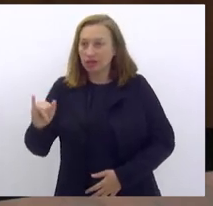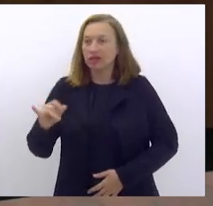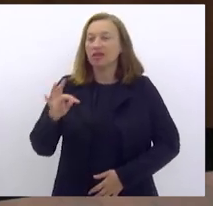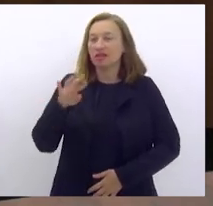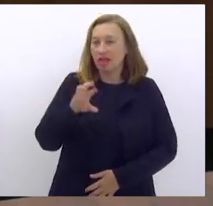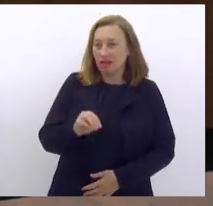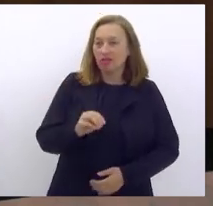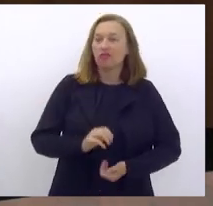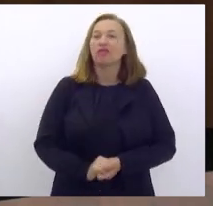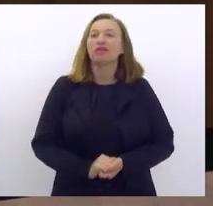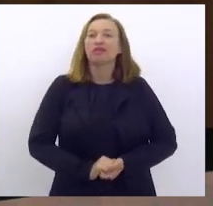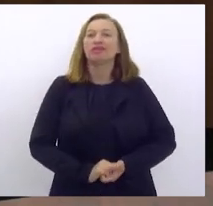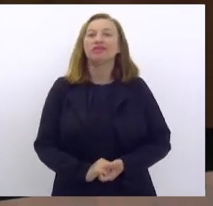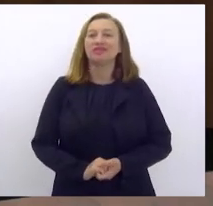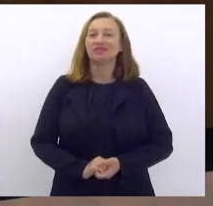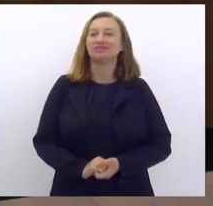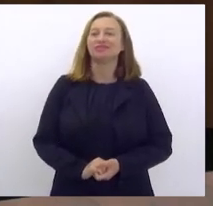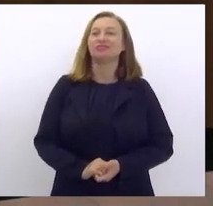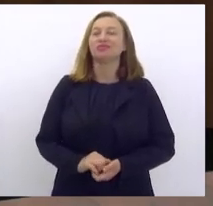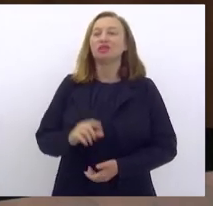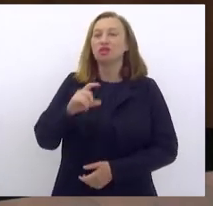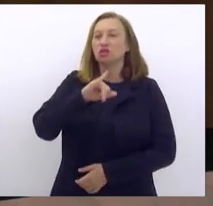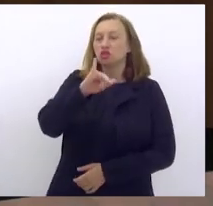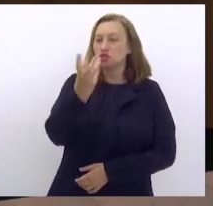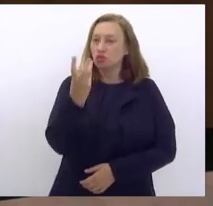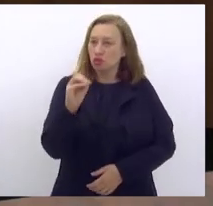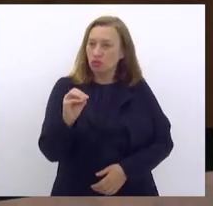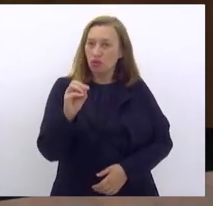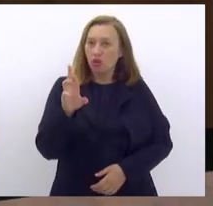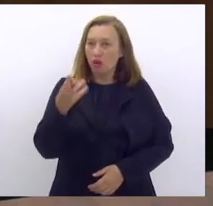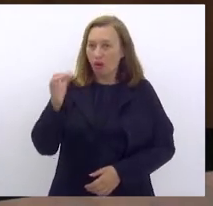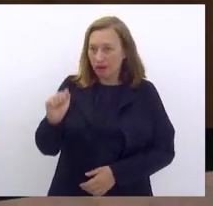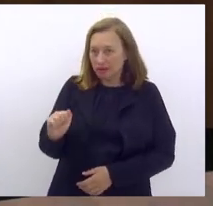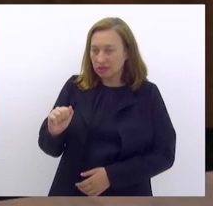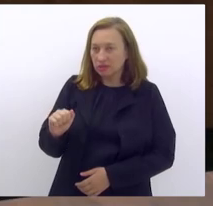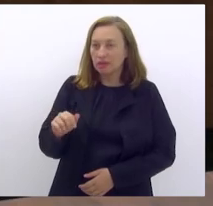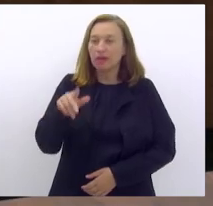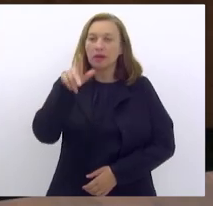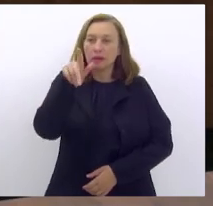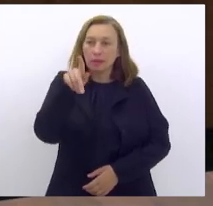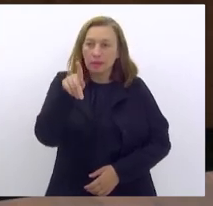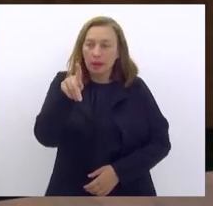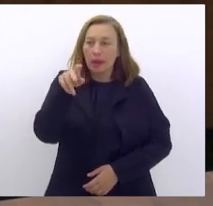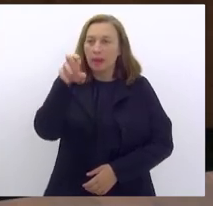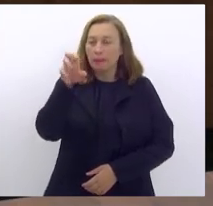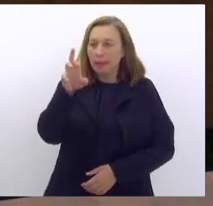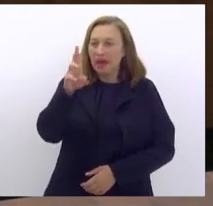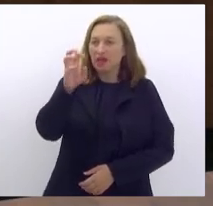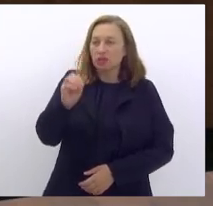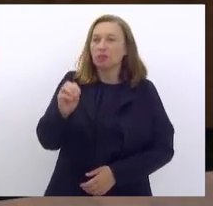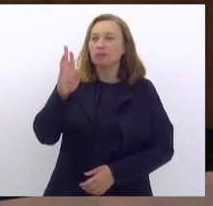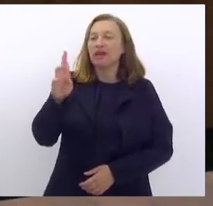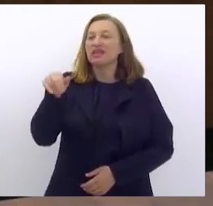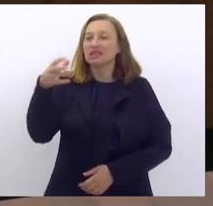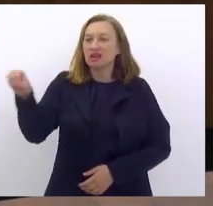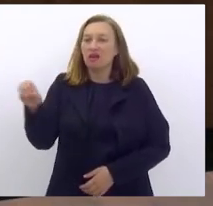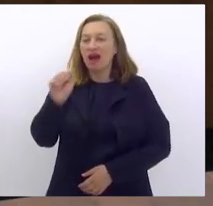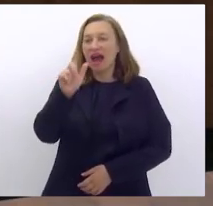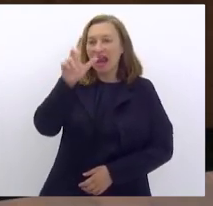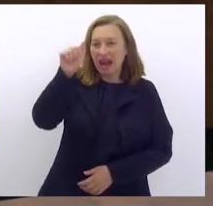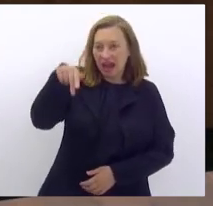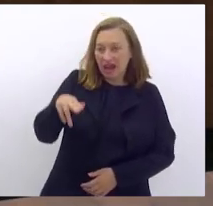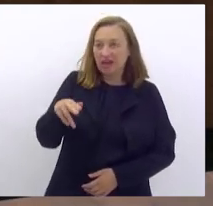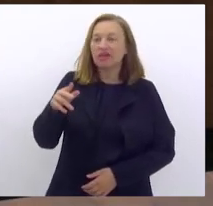Fred Pacheco, Júlio Rocha, Pedro Brazão, Alan Lopes,